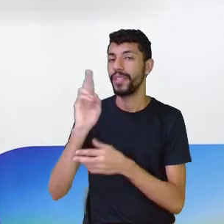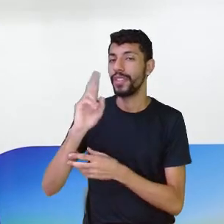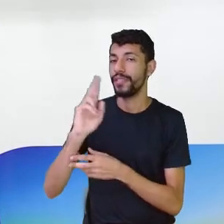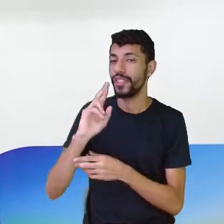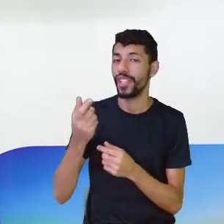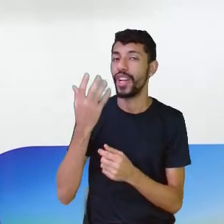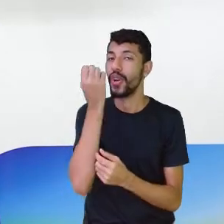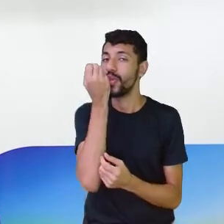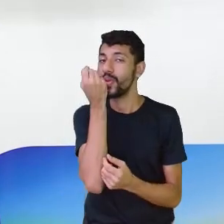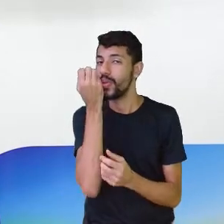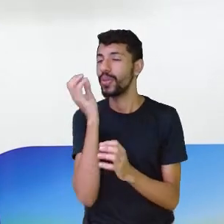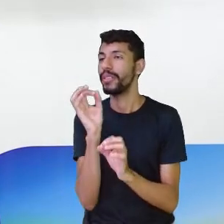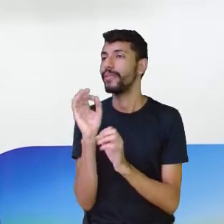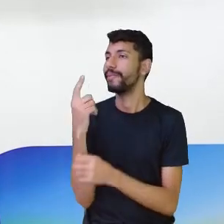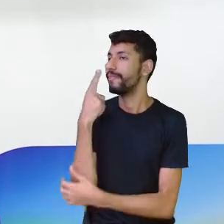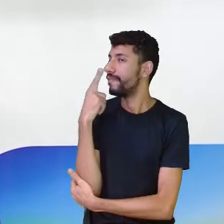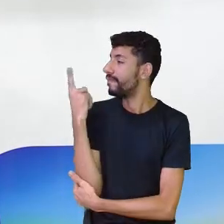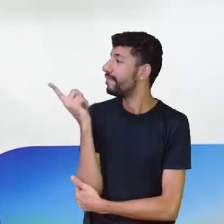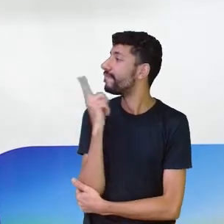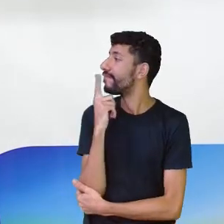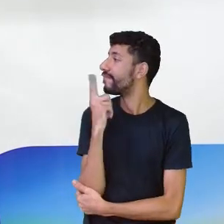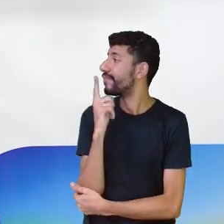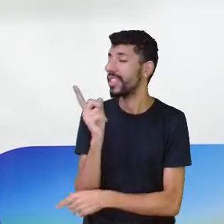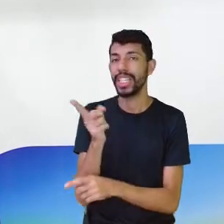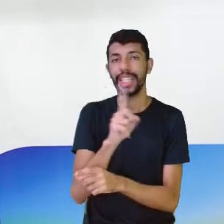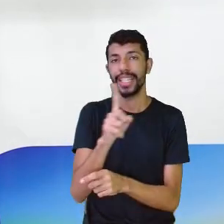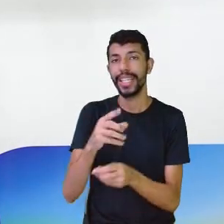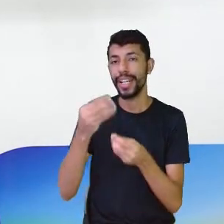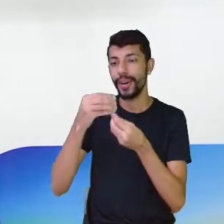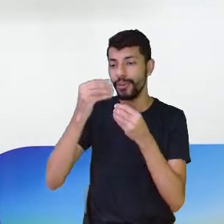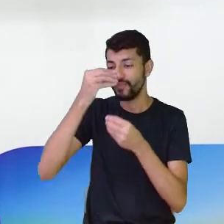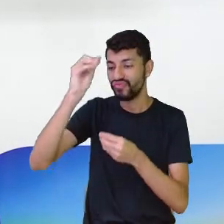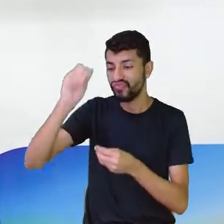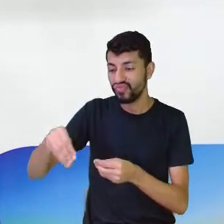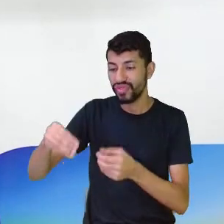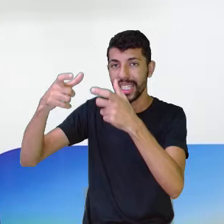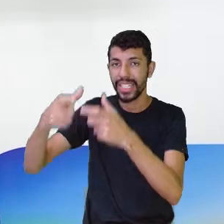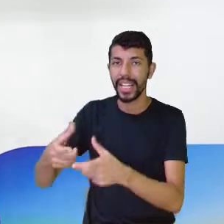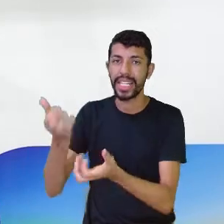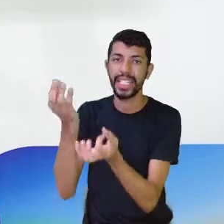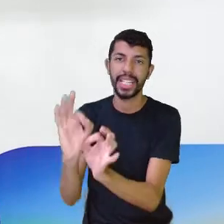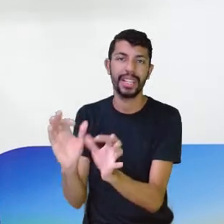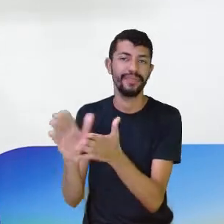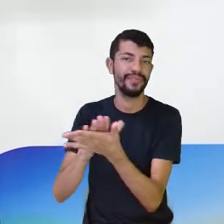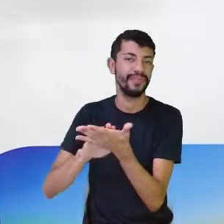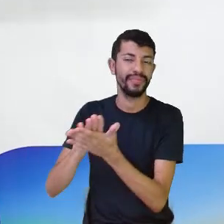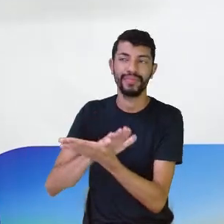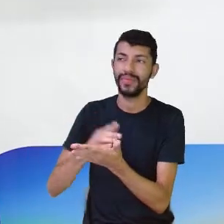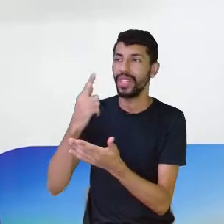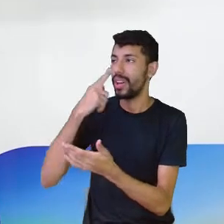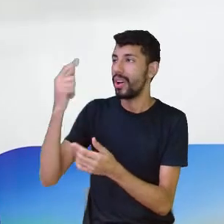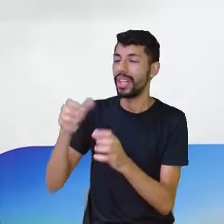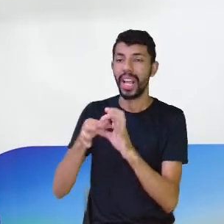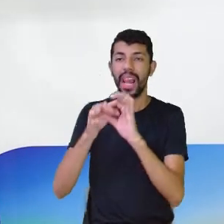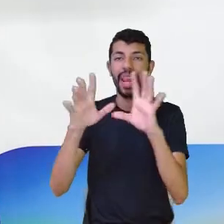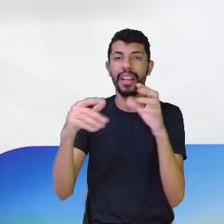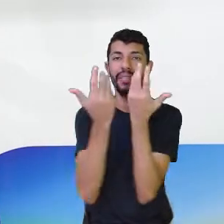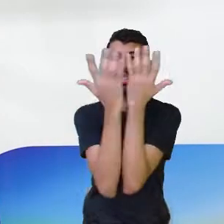do suco, que não foi descartada de maneira correta, ela está aí na natureza, a água está passando.